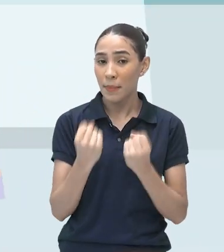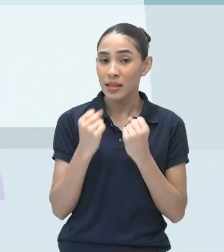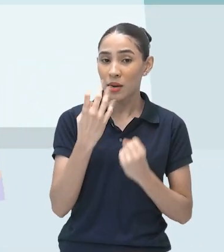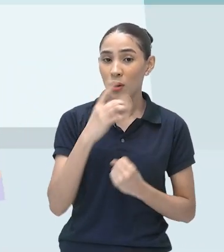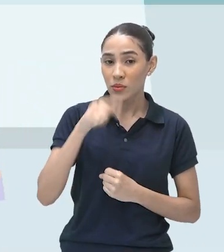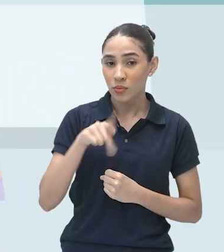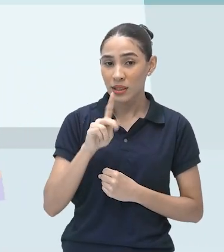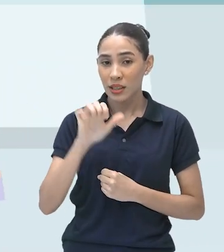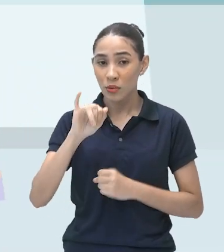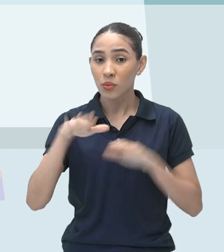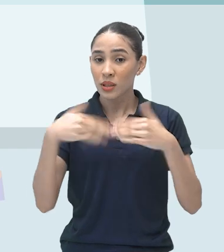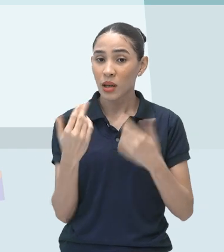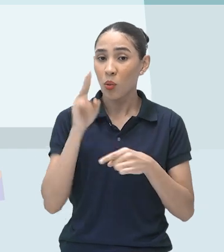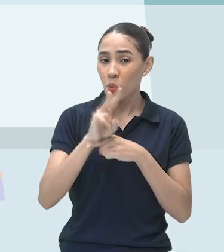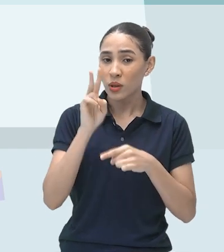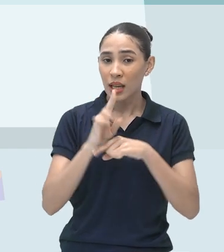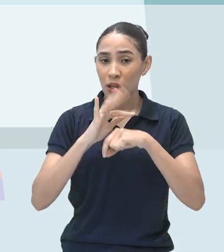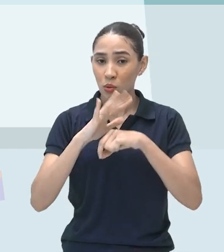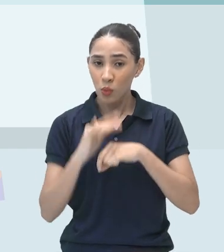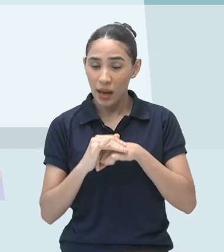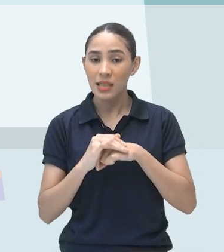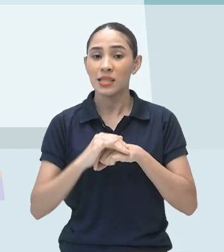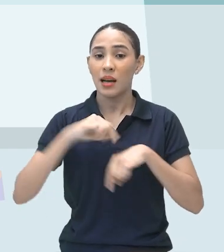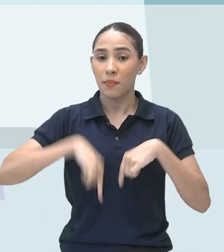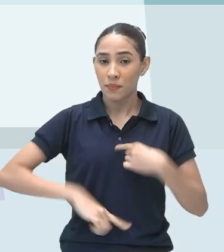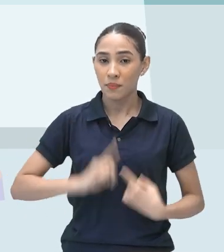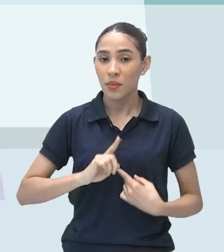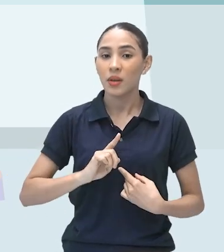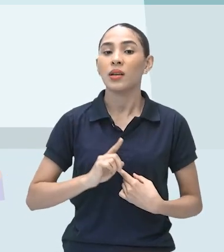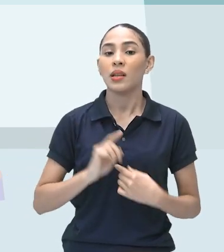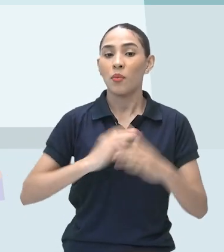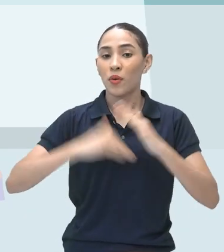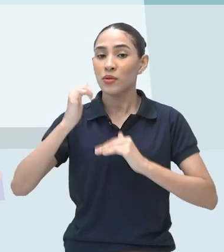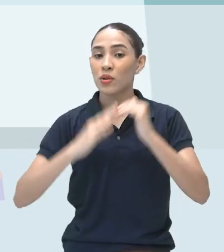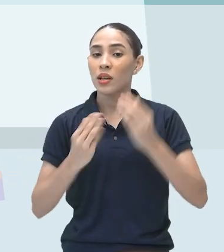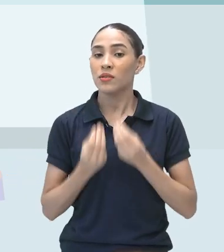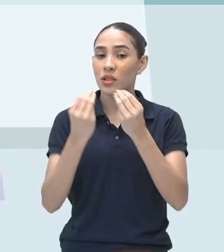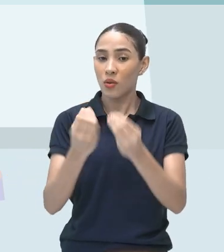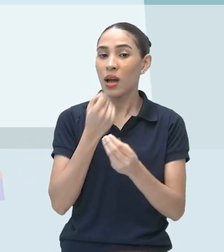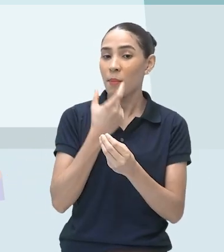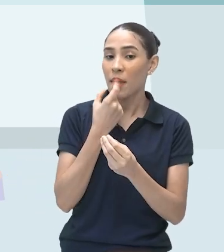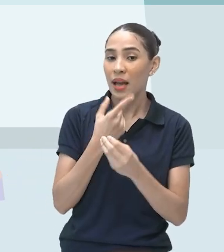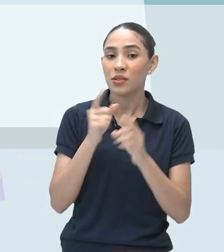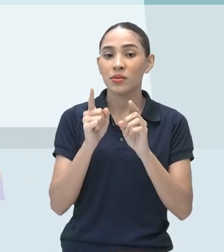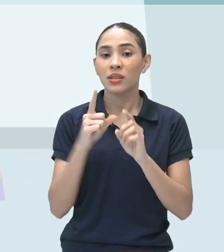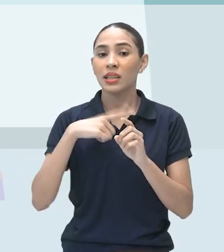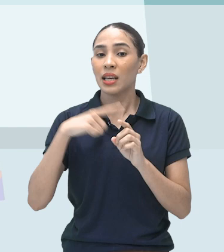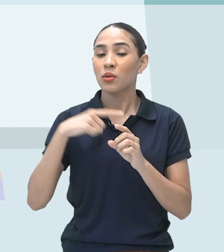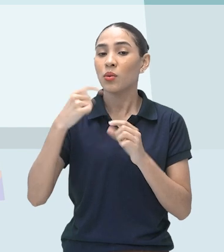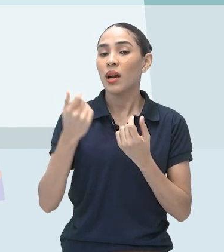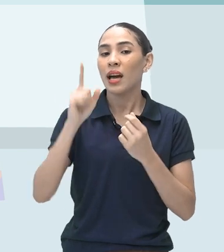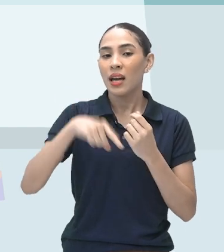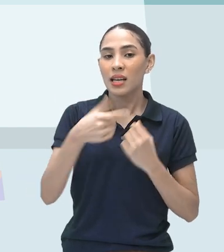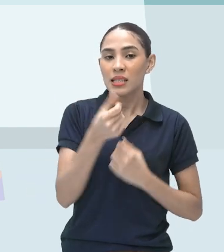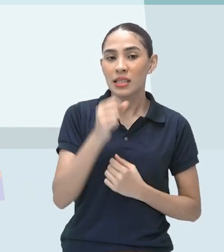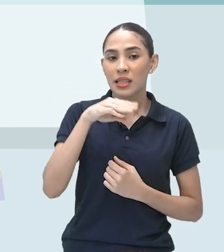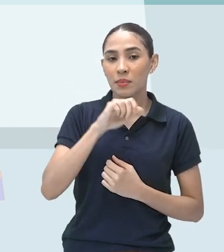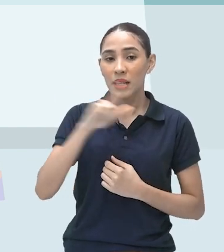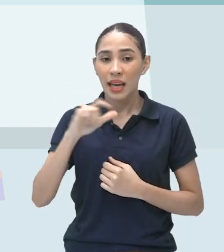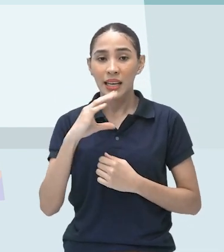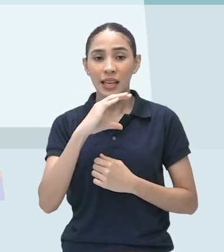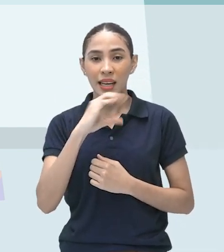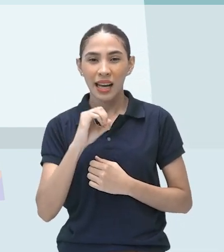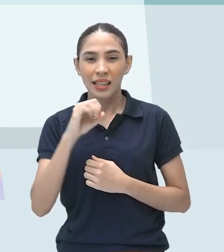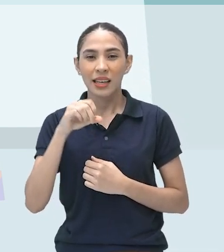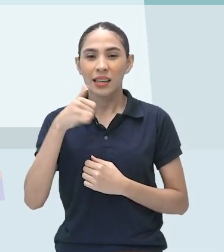kg. Para tratar uma infecção nas vias urinárias, o veterinário receitou um antibiótico cuja dosagem é de 6 ml a cada 10